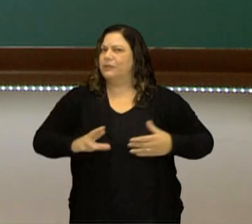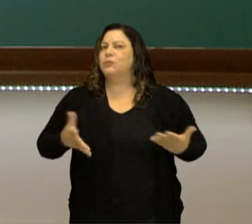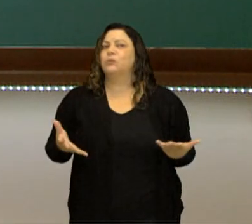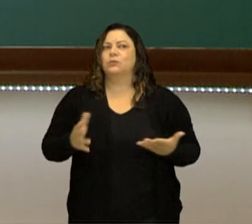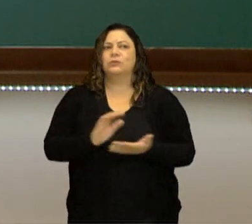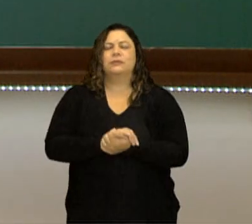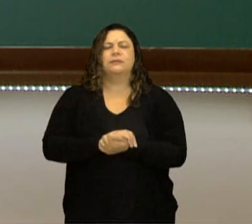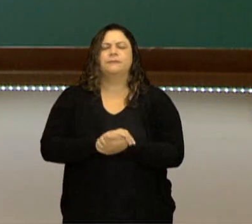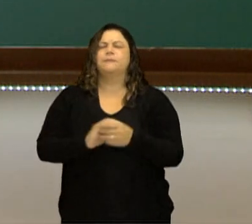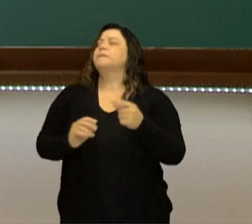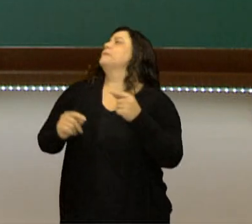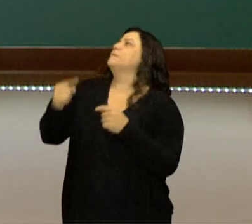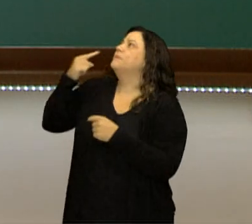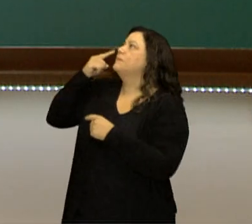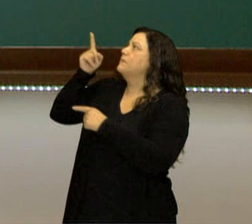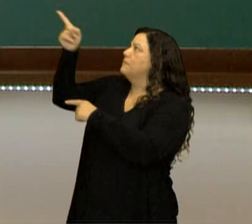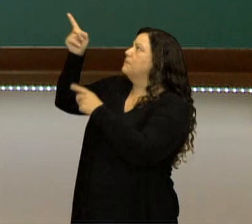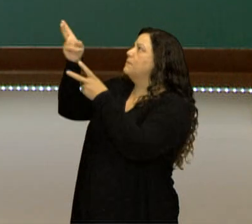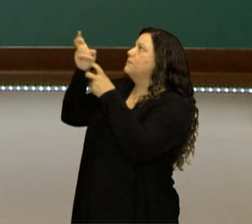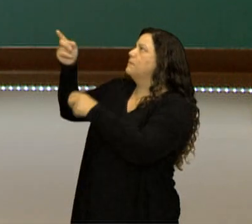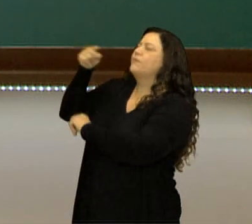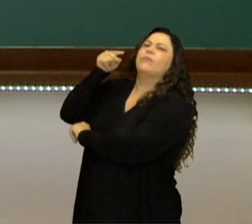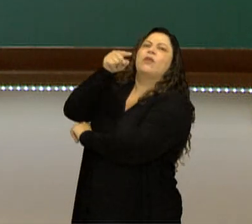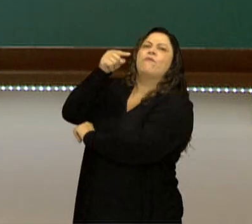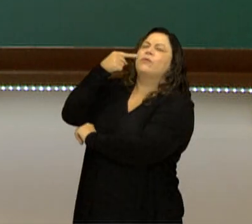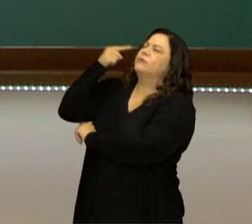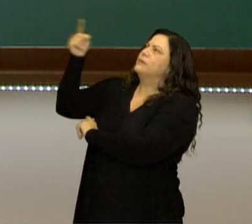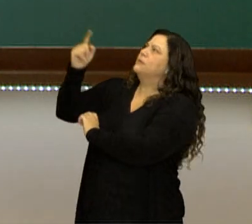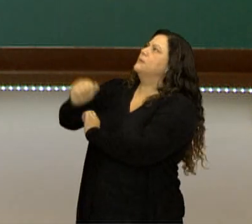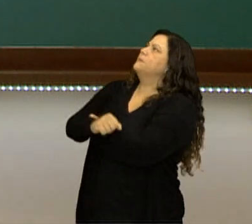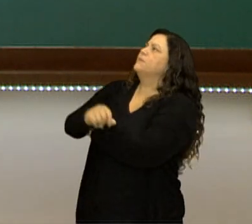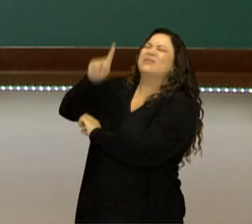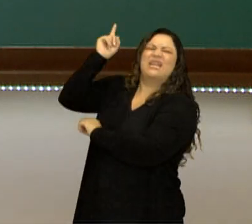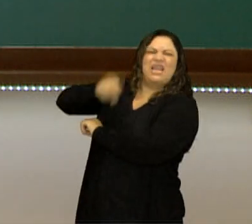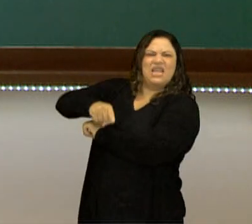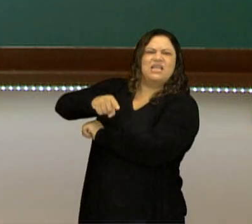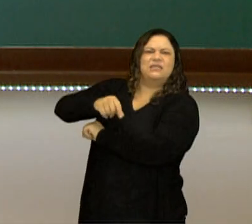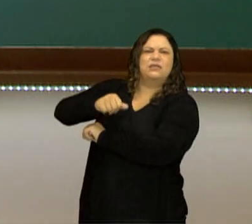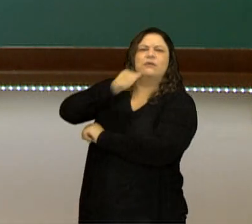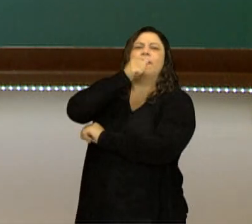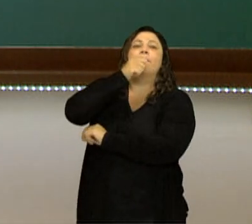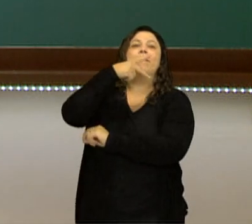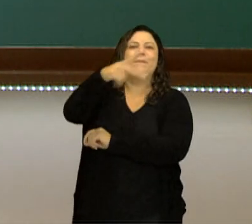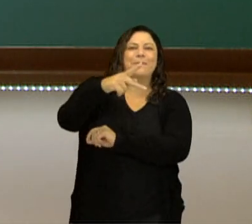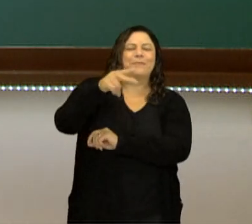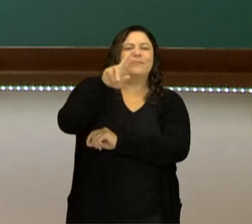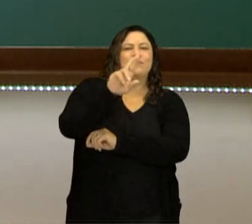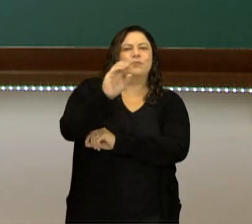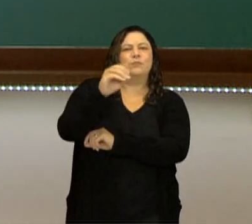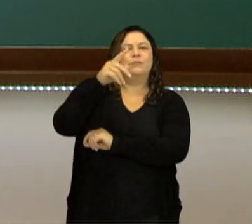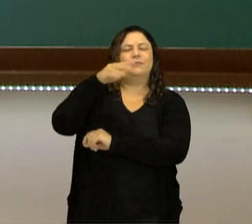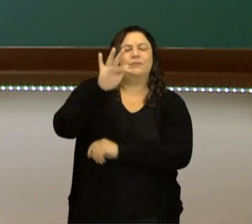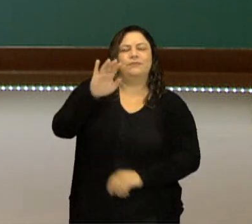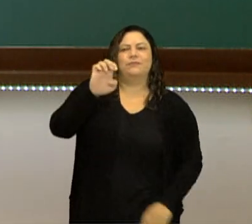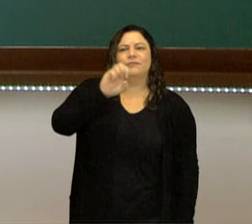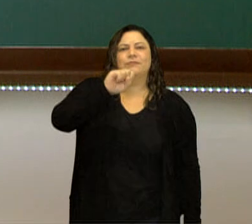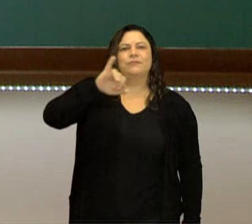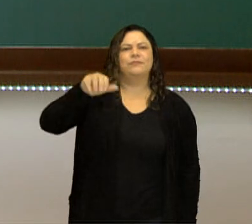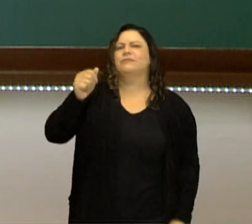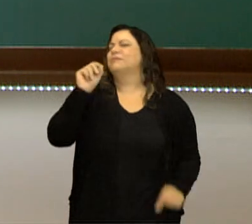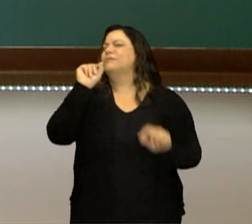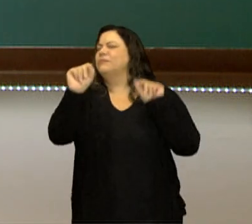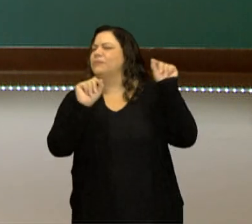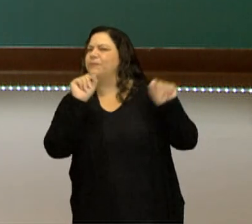seguinte, você consideraria isso uma profecia ou então isso seria uma